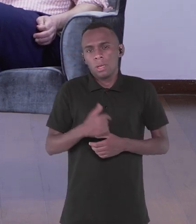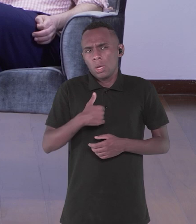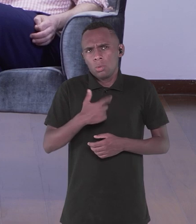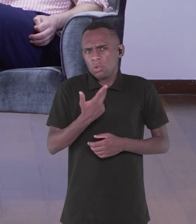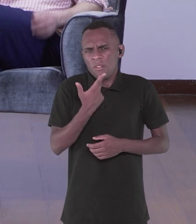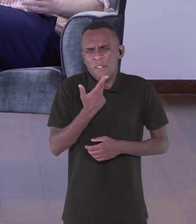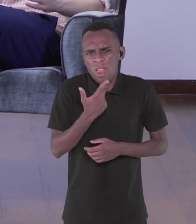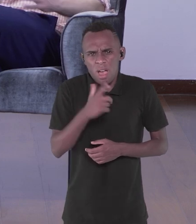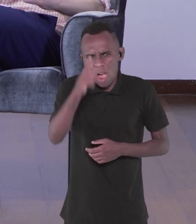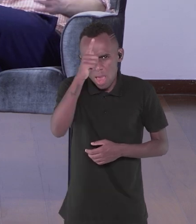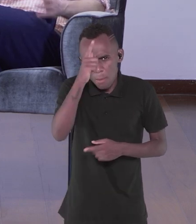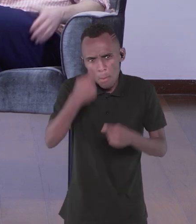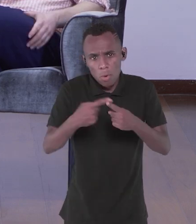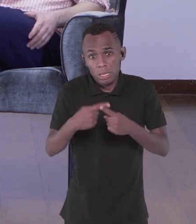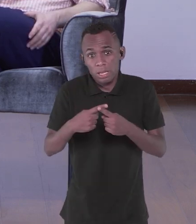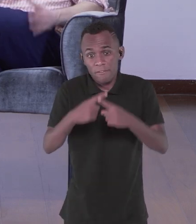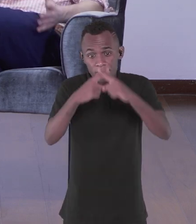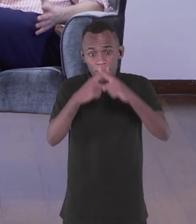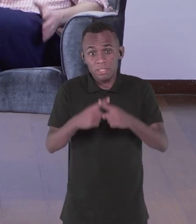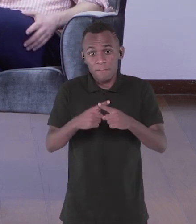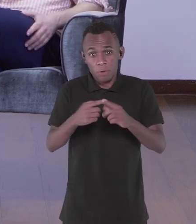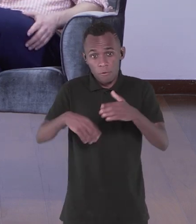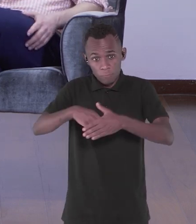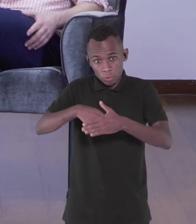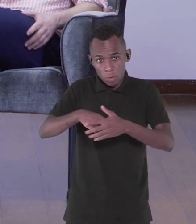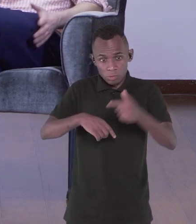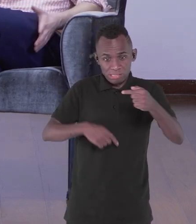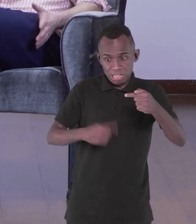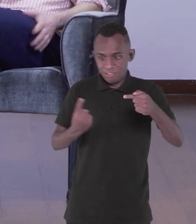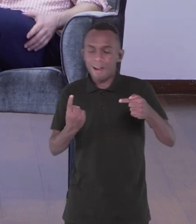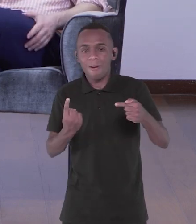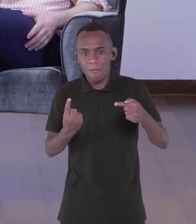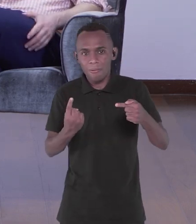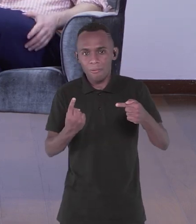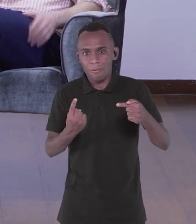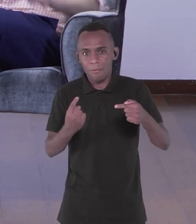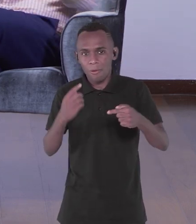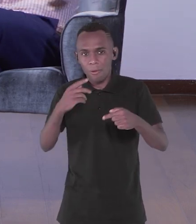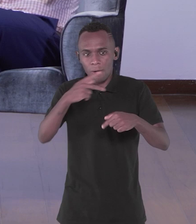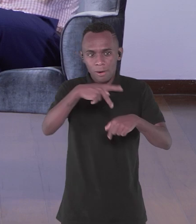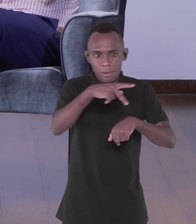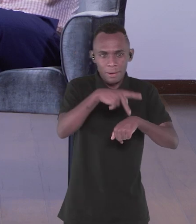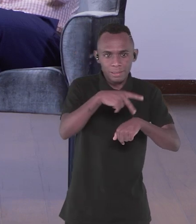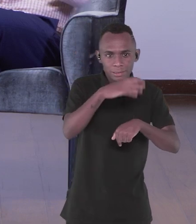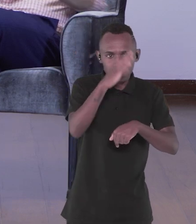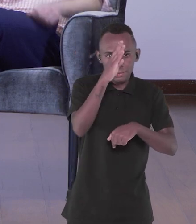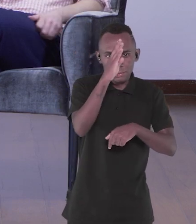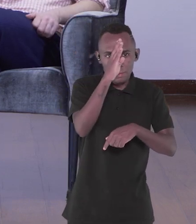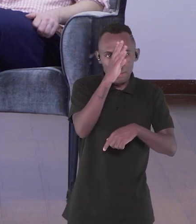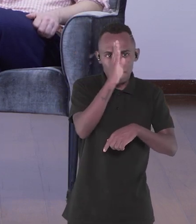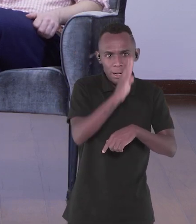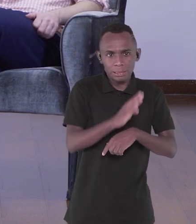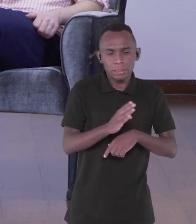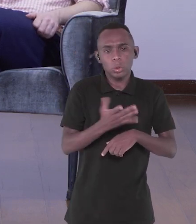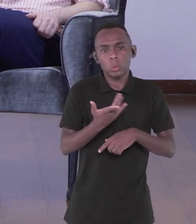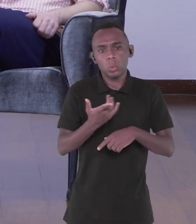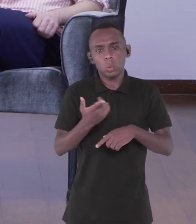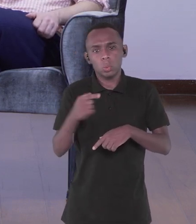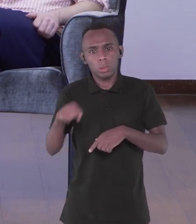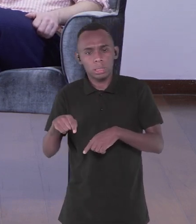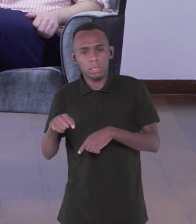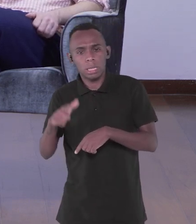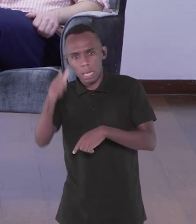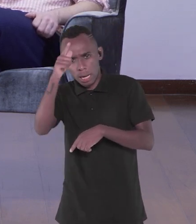do Brasil. Tal. Eles fazem essas brincadeiras, mas que, obviamente, são só brincadeiras. E tem uma constatação